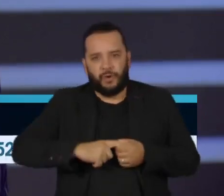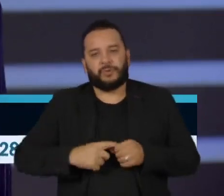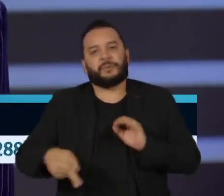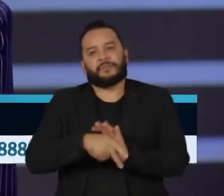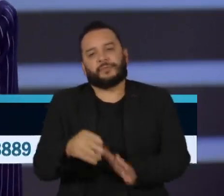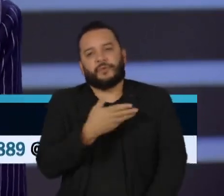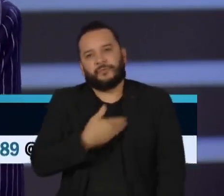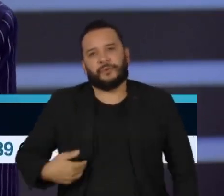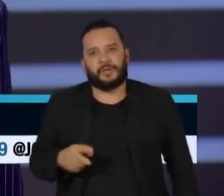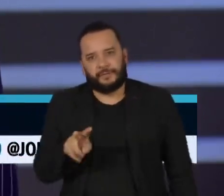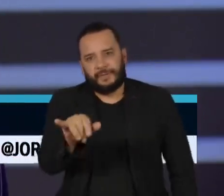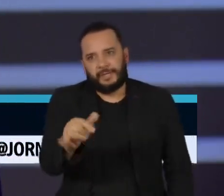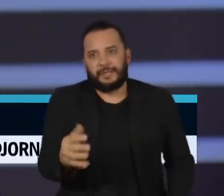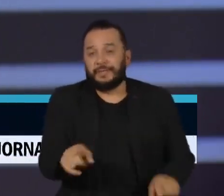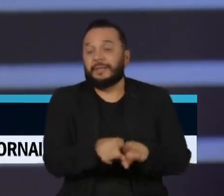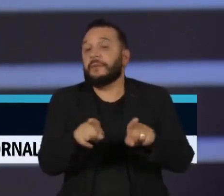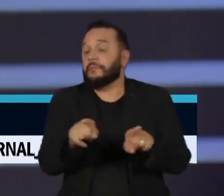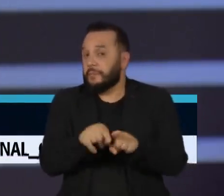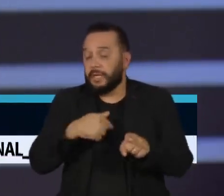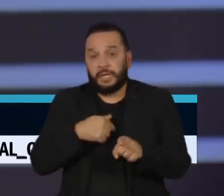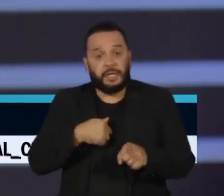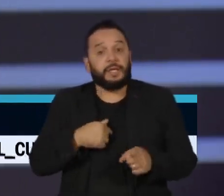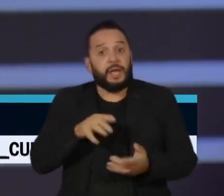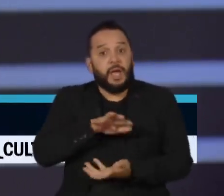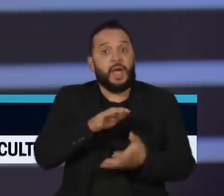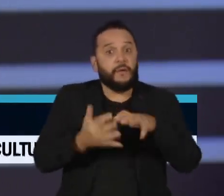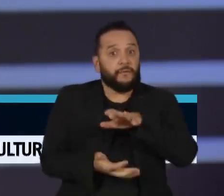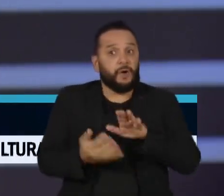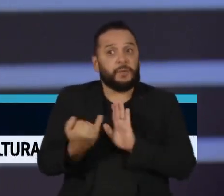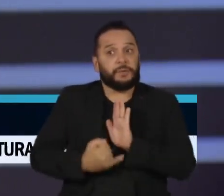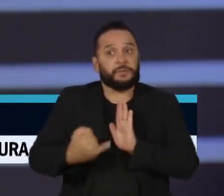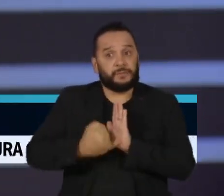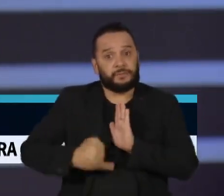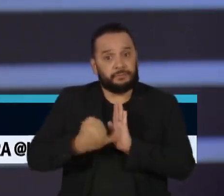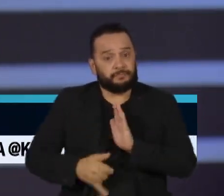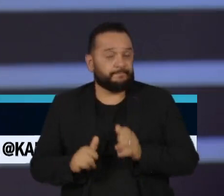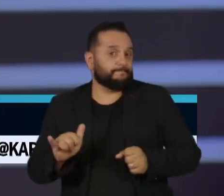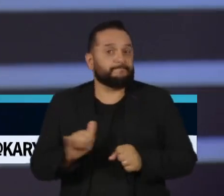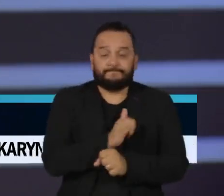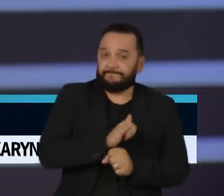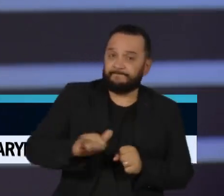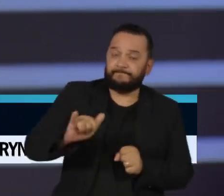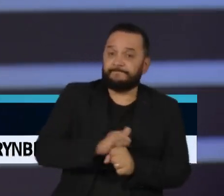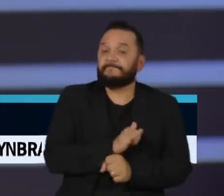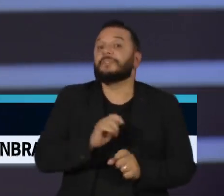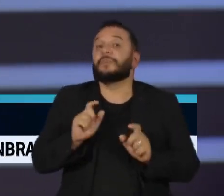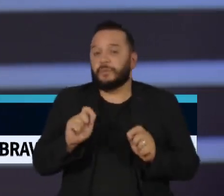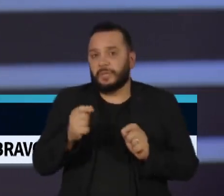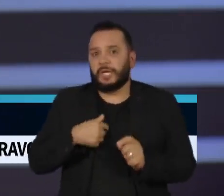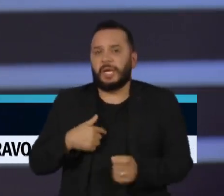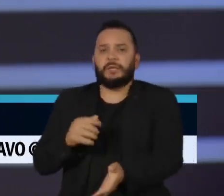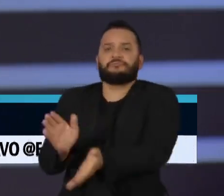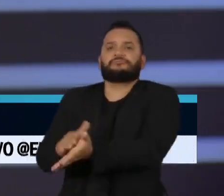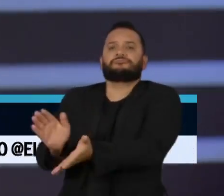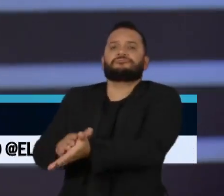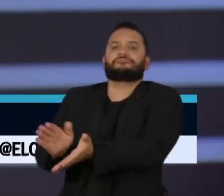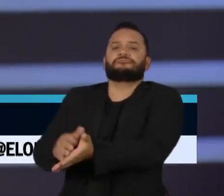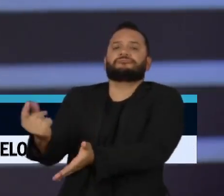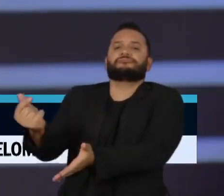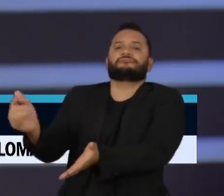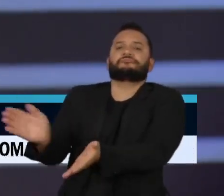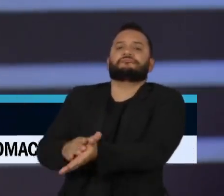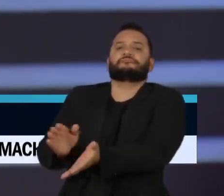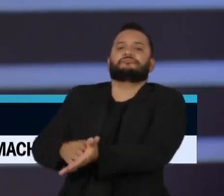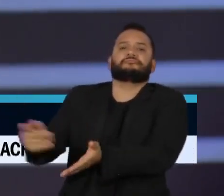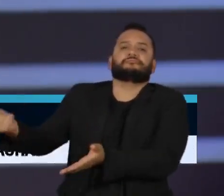Estado e também desenvolvendo uma reforma tributária que seja mais eficiente na cobrança, capaz de cobrar